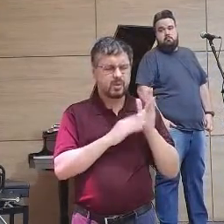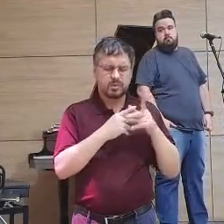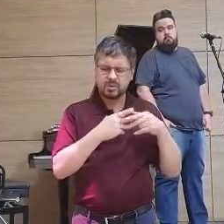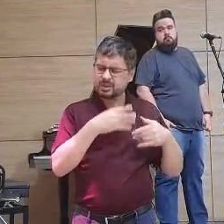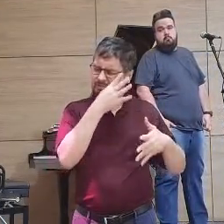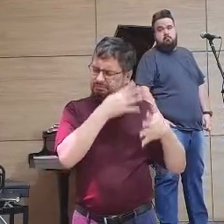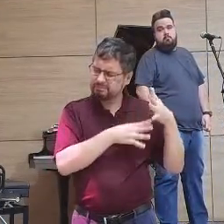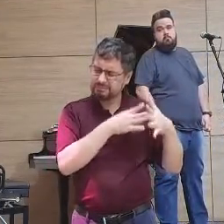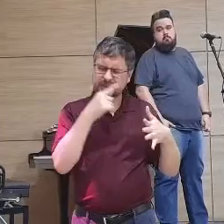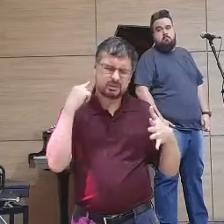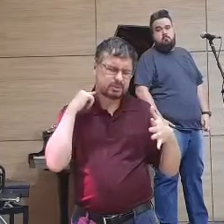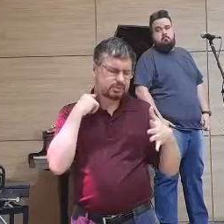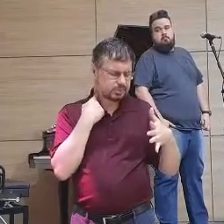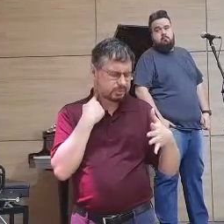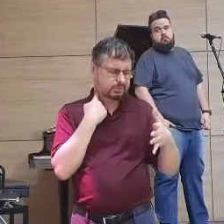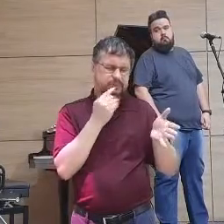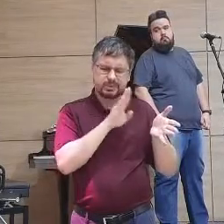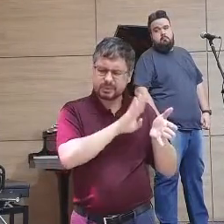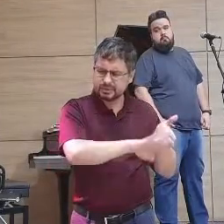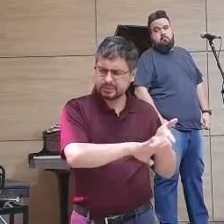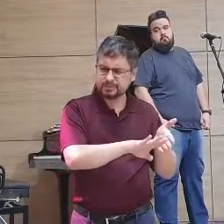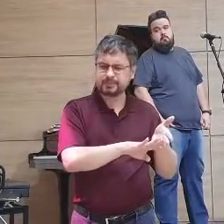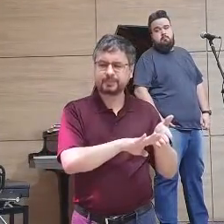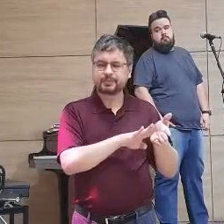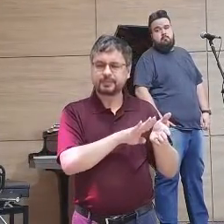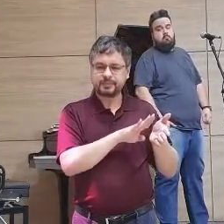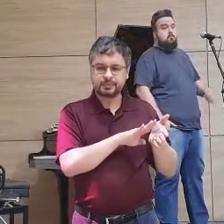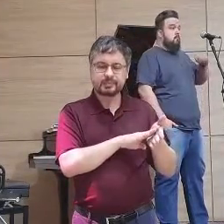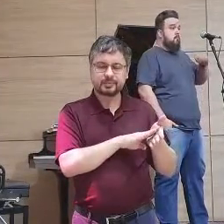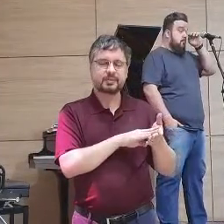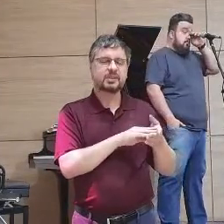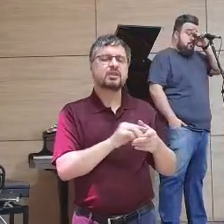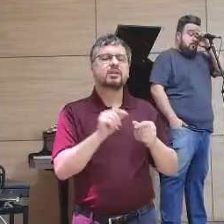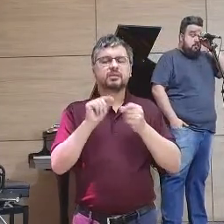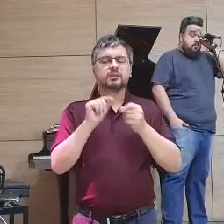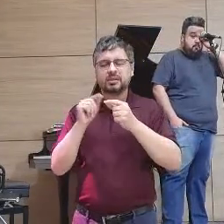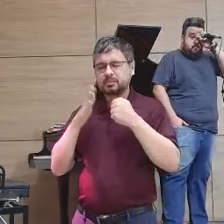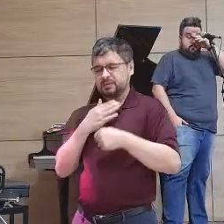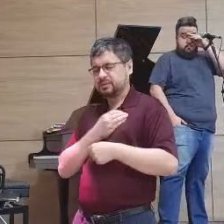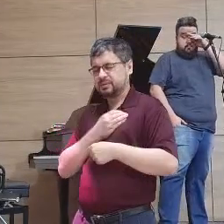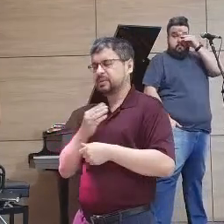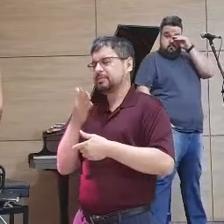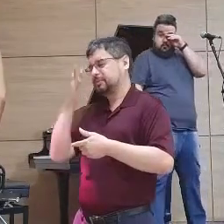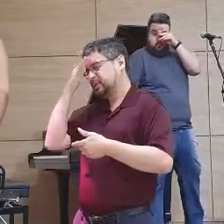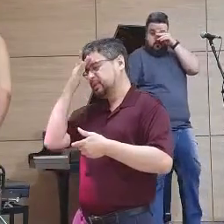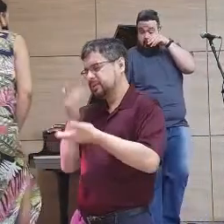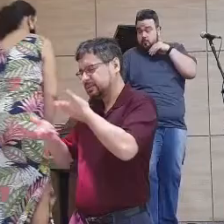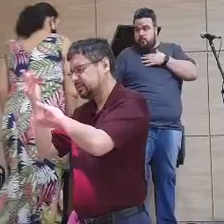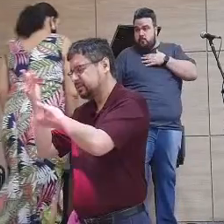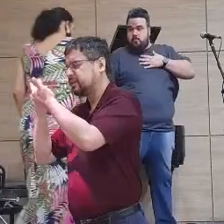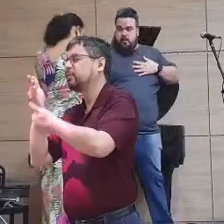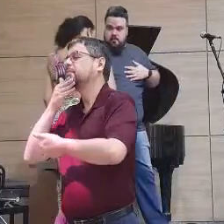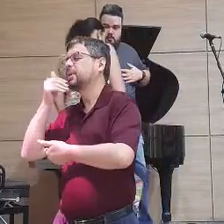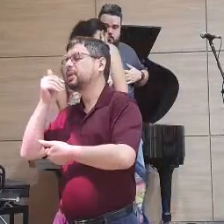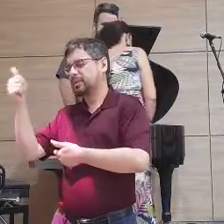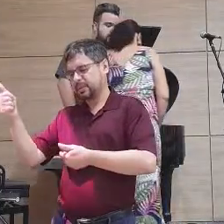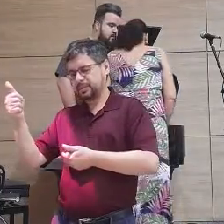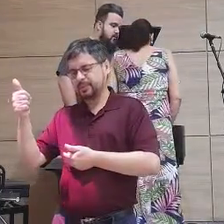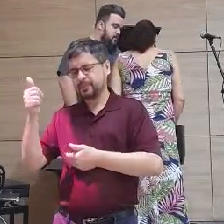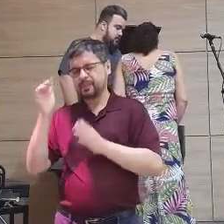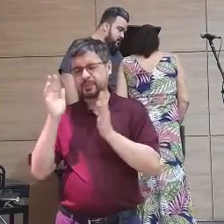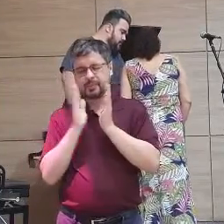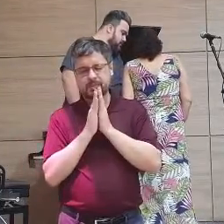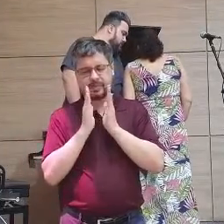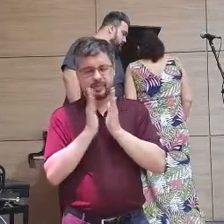imundície e faz de mim cada dia um servo melhor mas essa oração também é para o meu irmão para minha